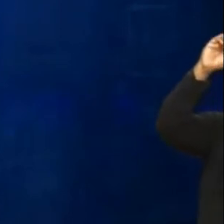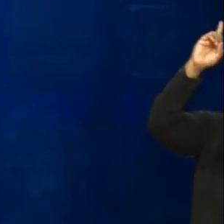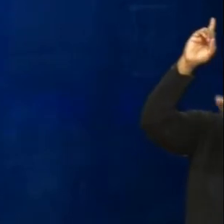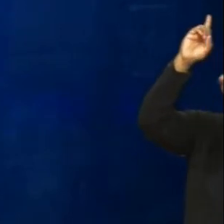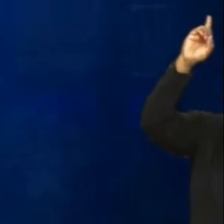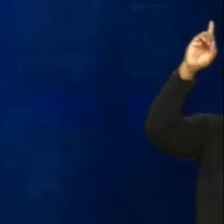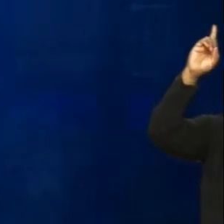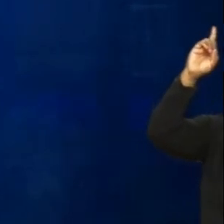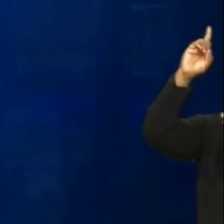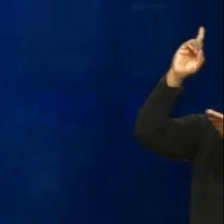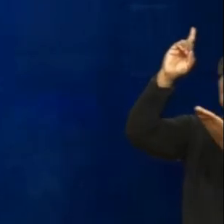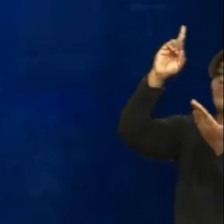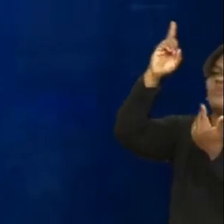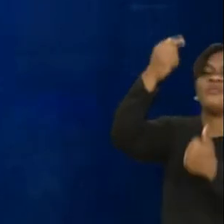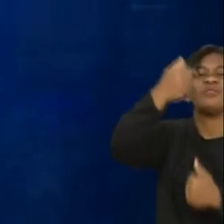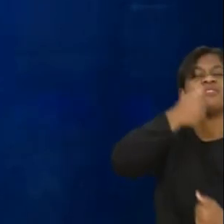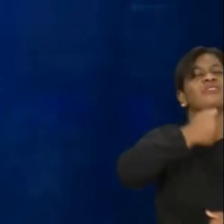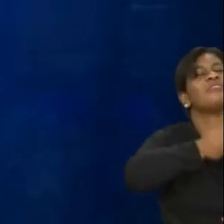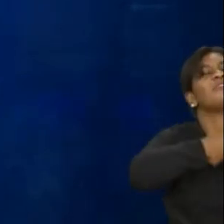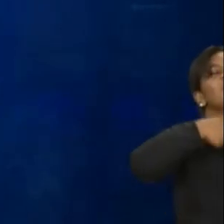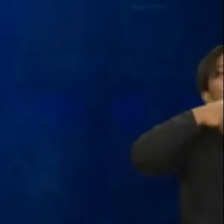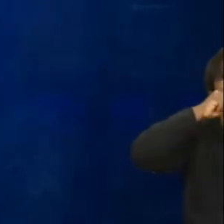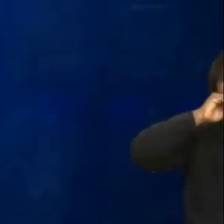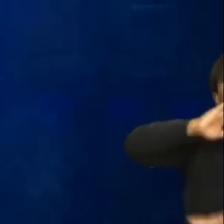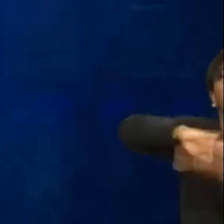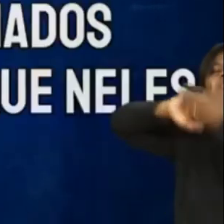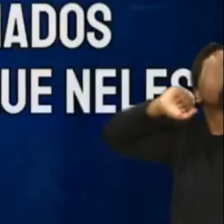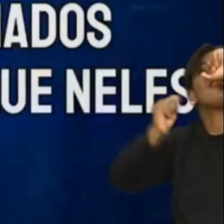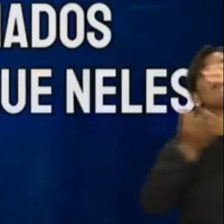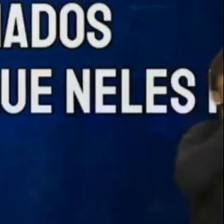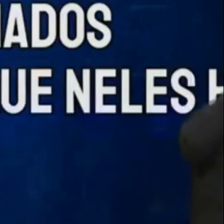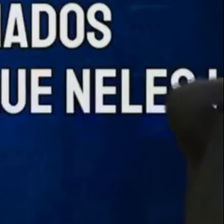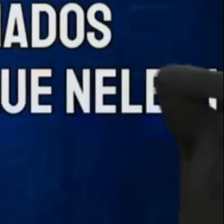o altíssimo. Celebrarei.